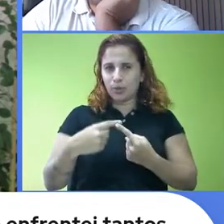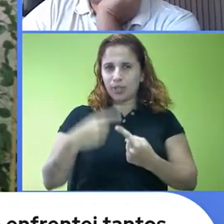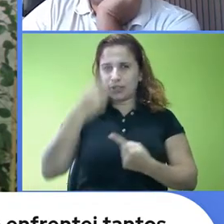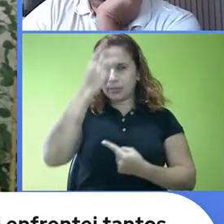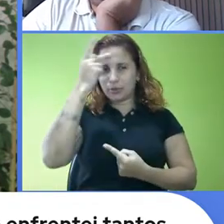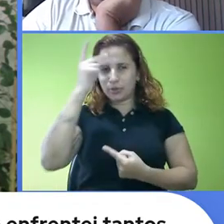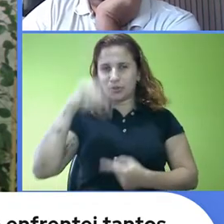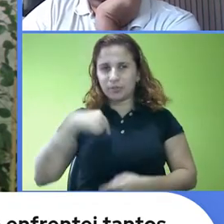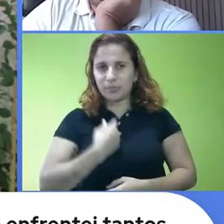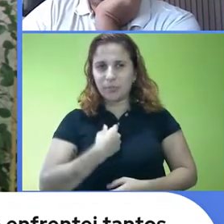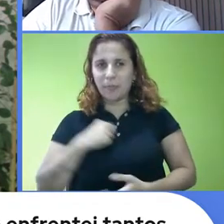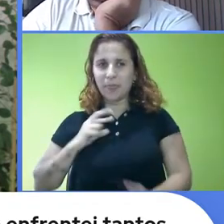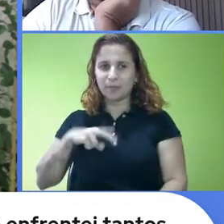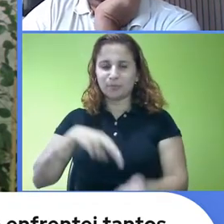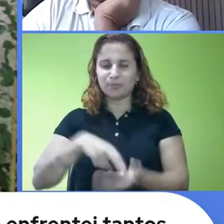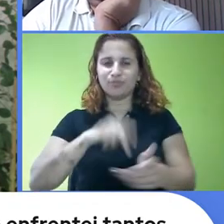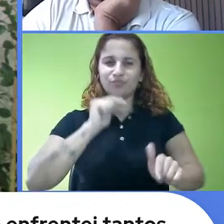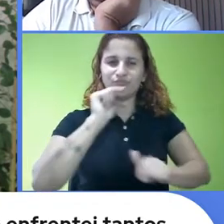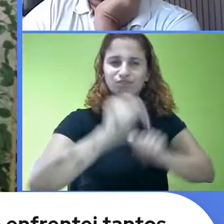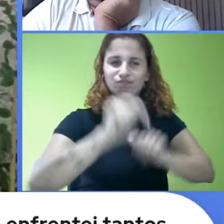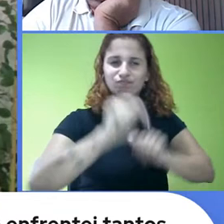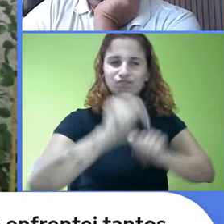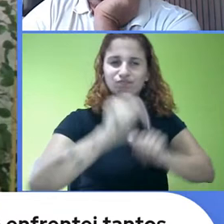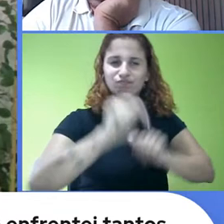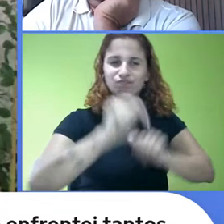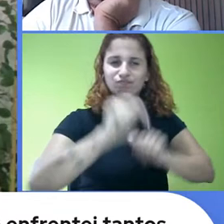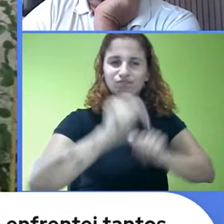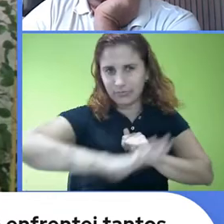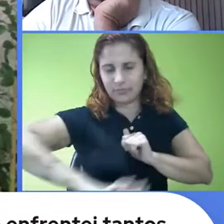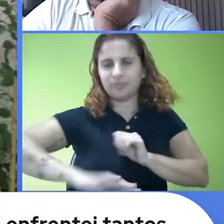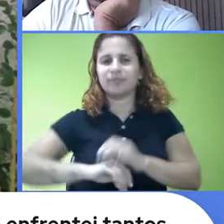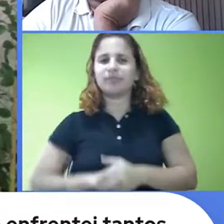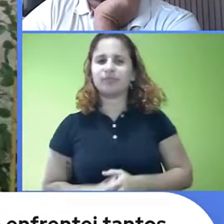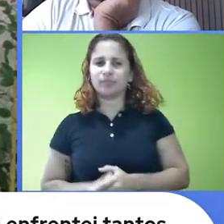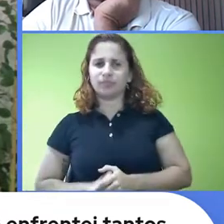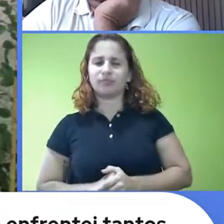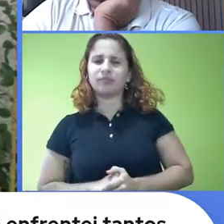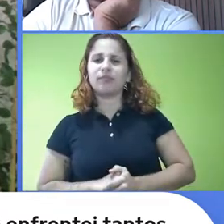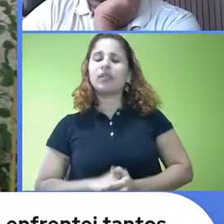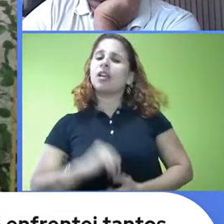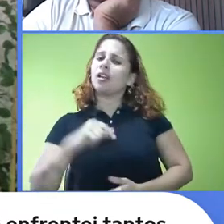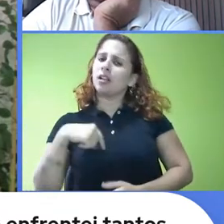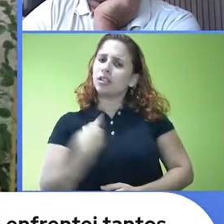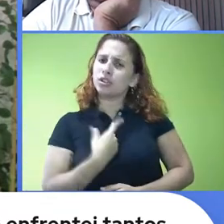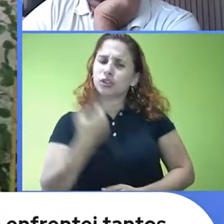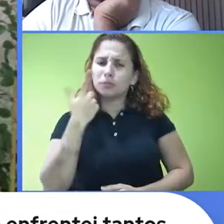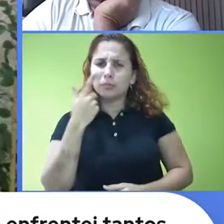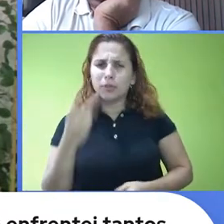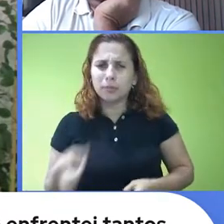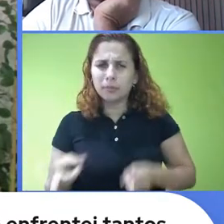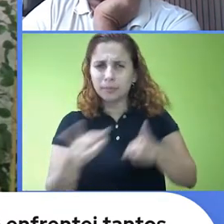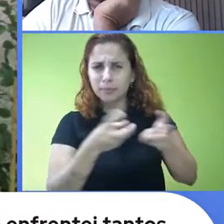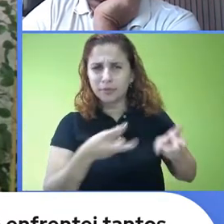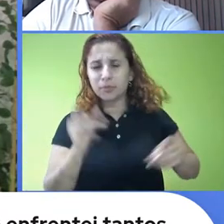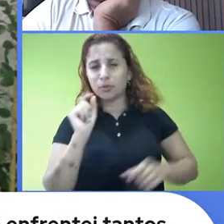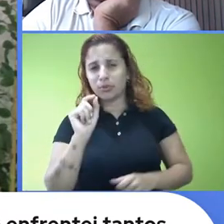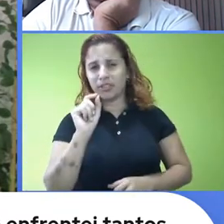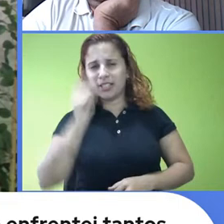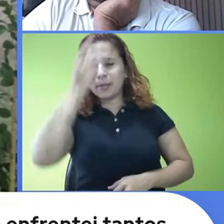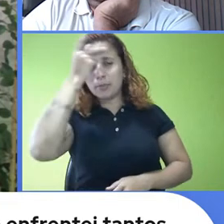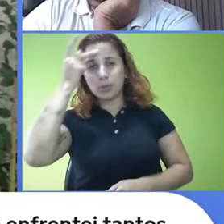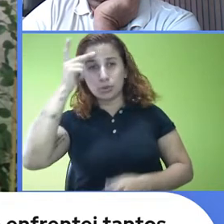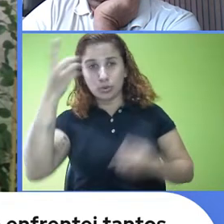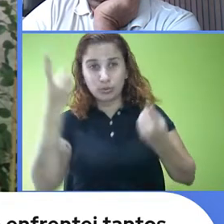acho que traduz muito, né, Nara, esse desafio de não só colocar a pessoa com deficiência, não só o acesso, mas,